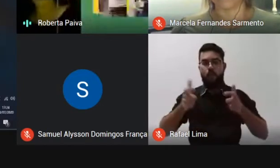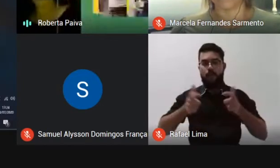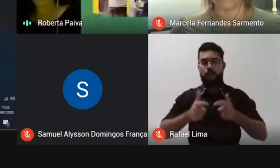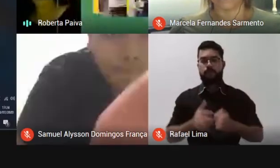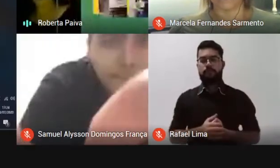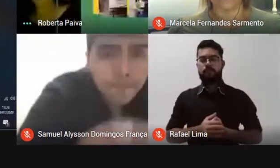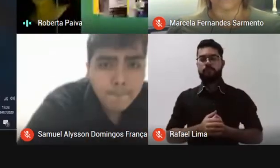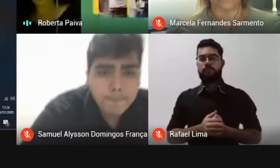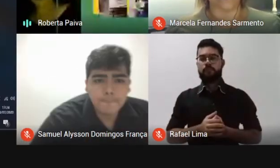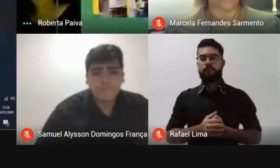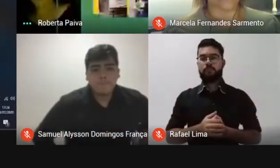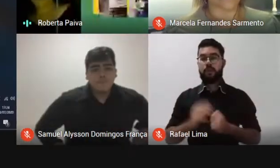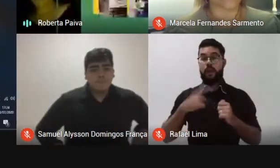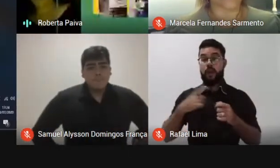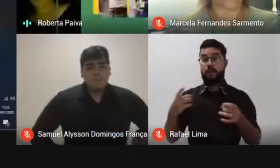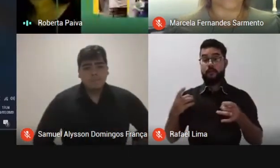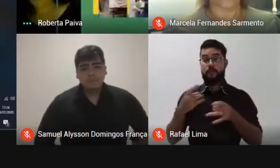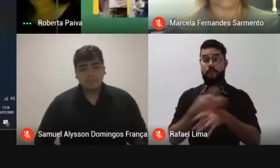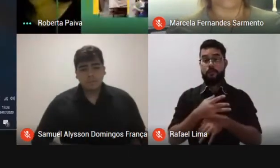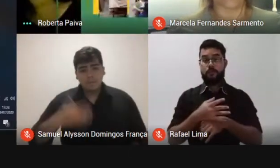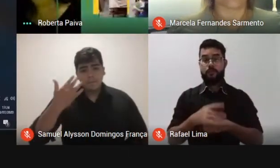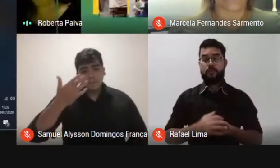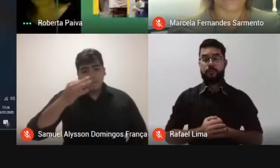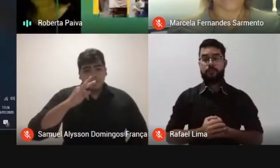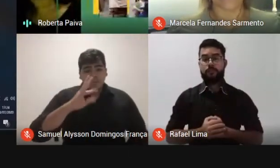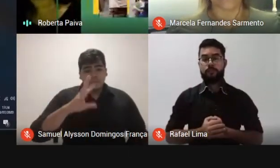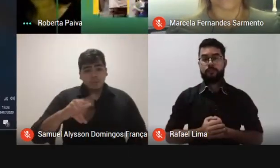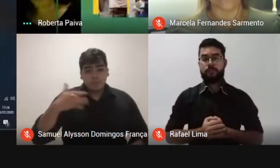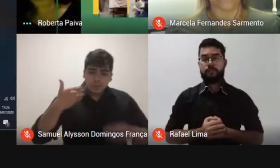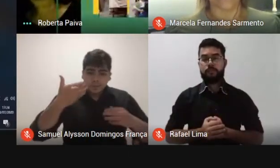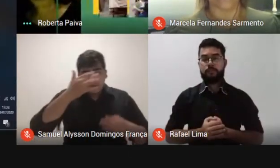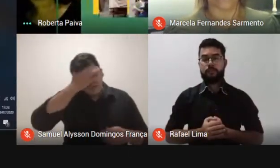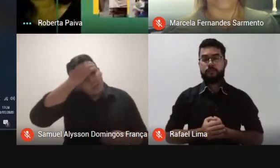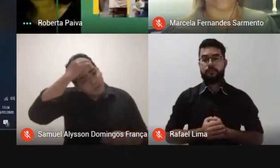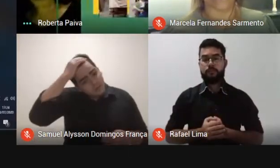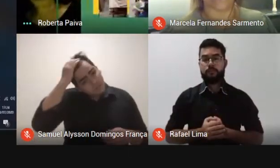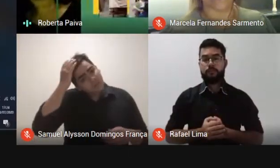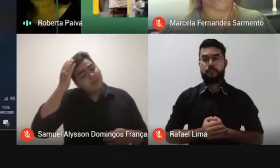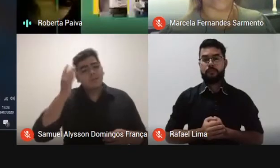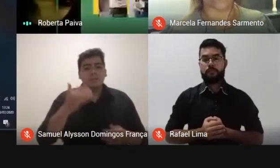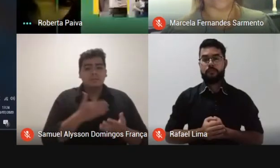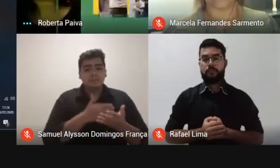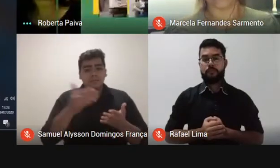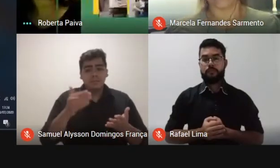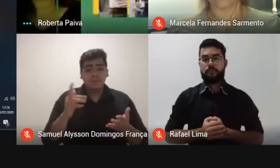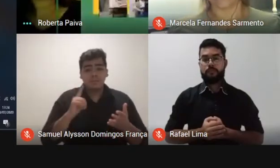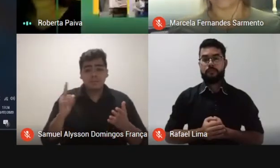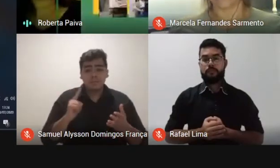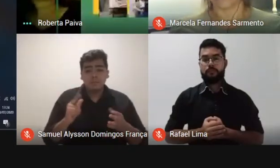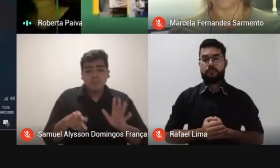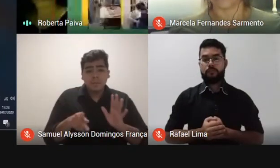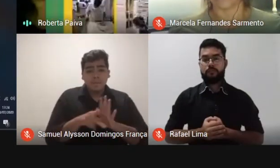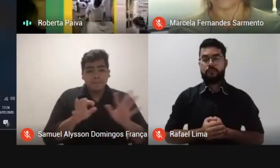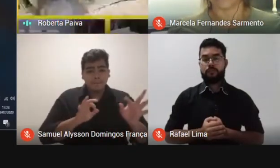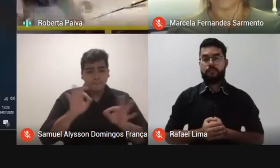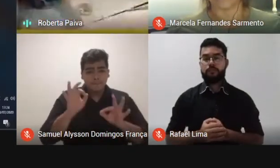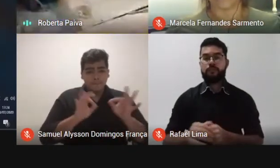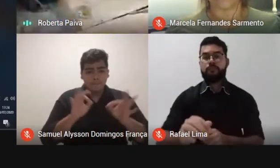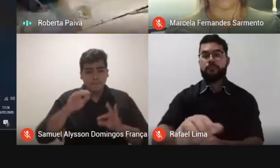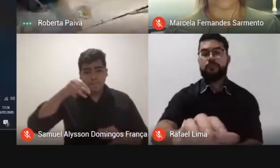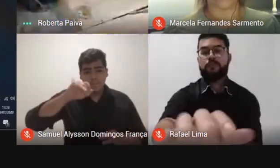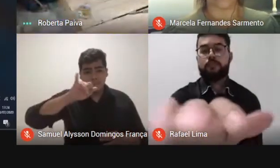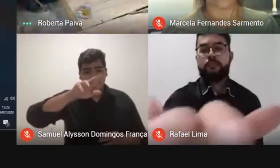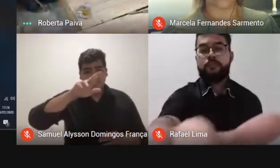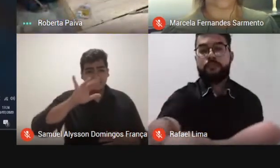Aí, depois de todo esse processo, foi iniciado aí os mobiliários. Aqui nós temos um de nossos